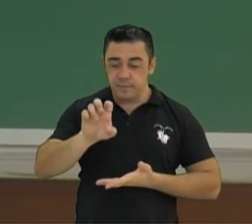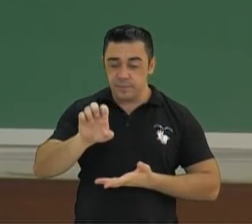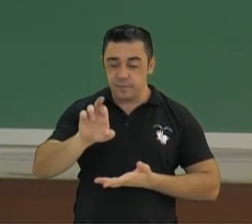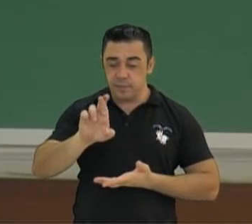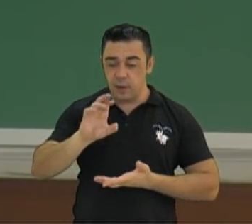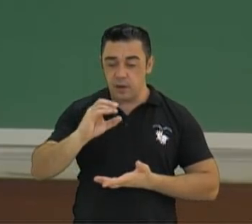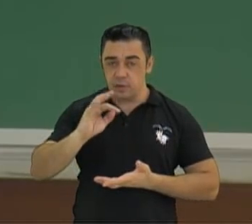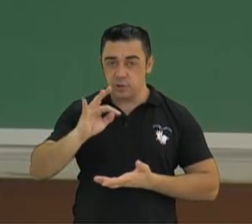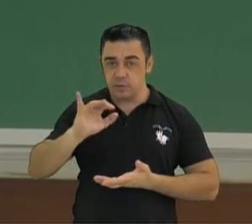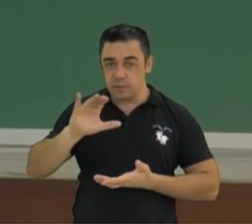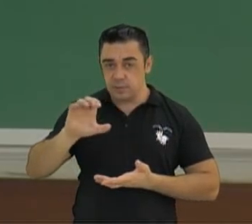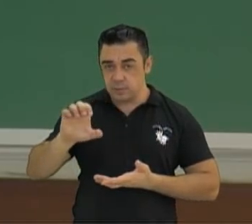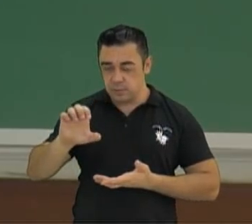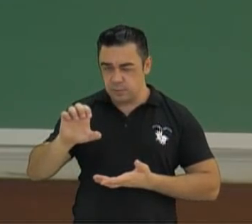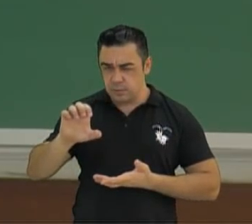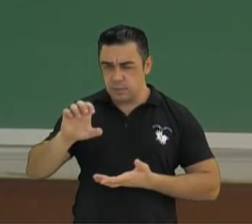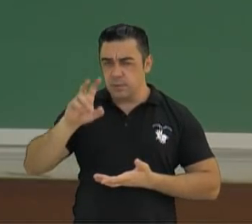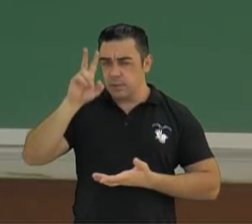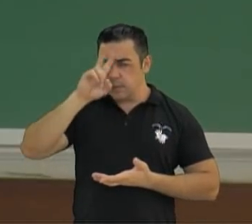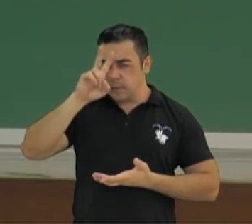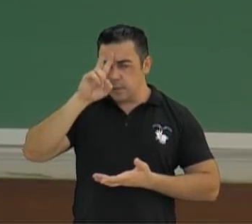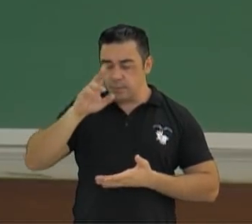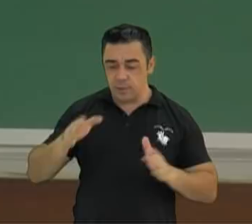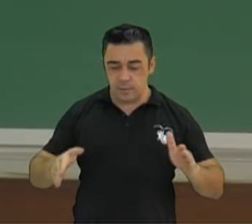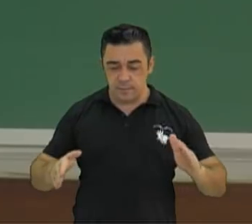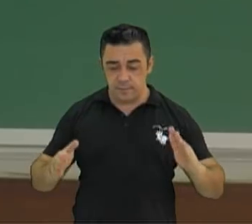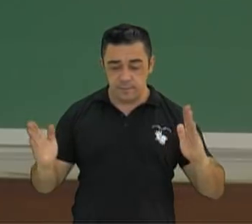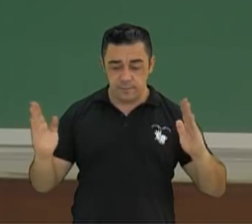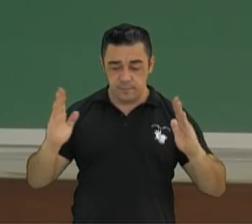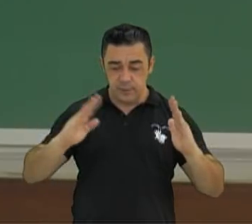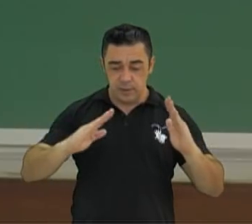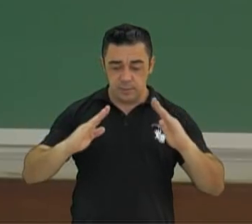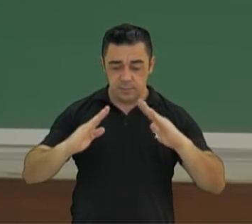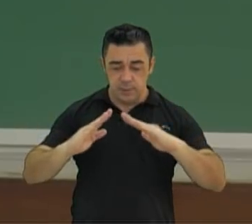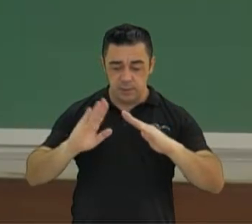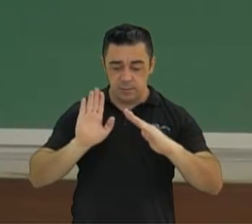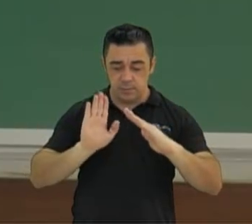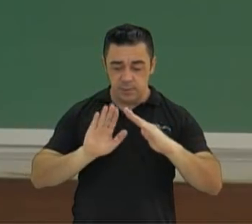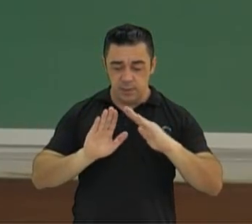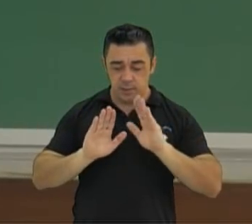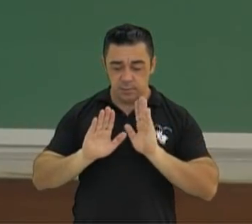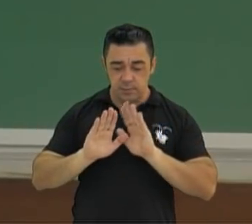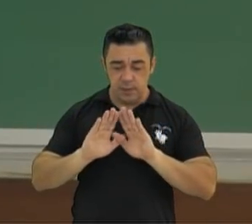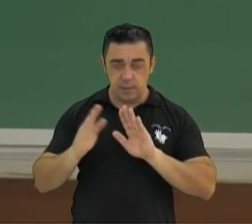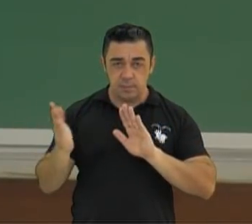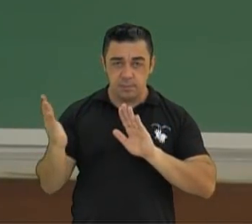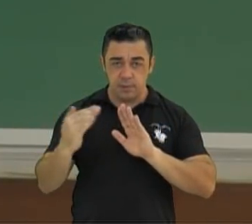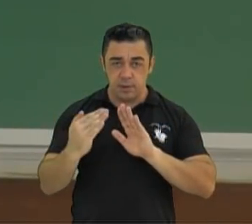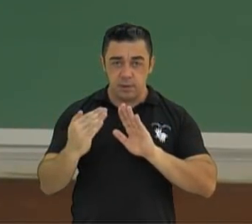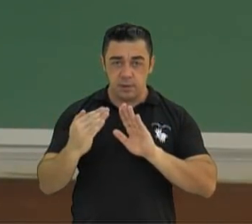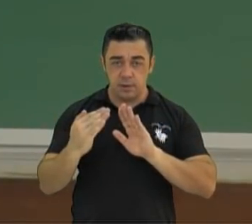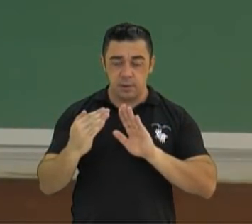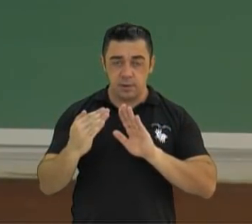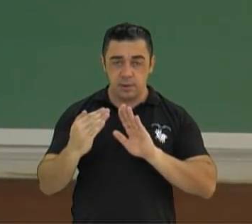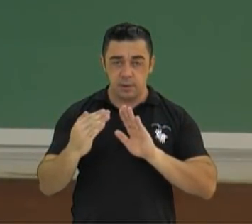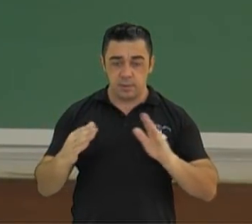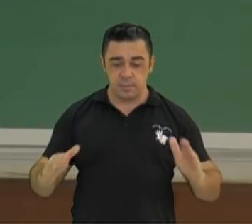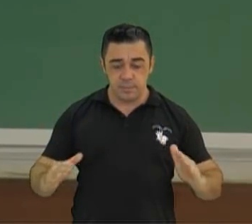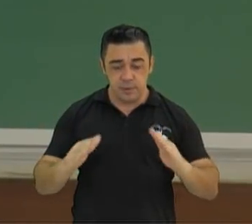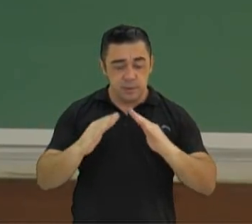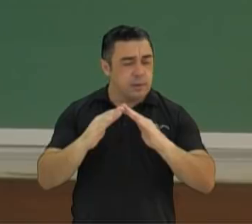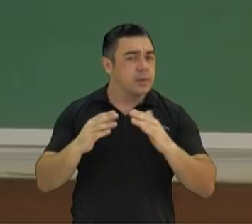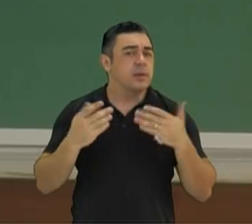prof falou? Faces laterais. Então, a face lateral de uma pirâmide é toda